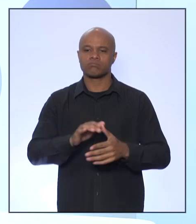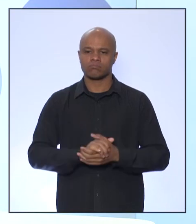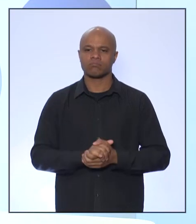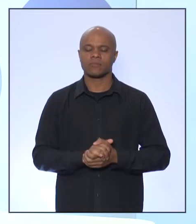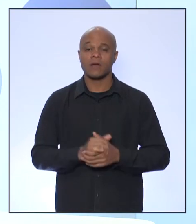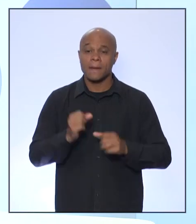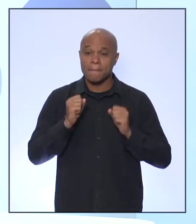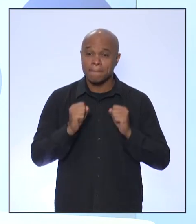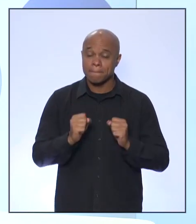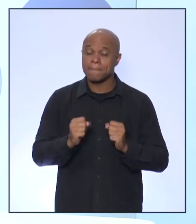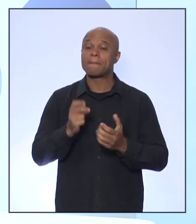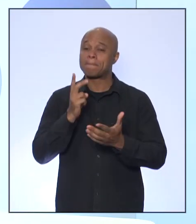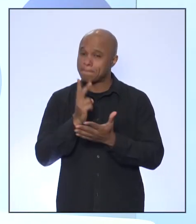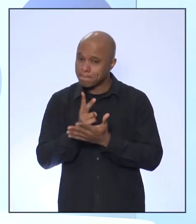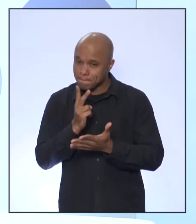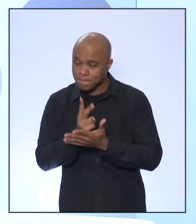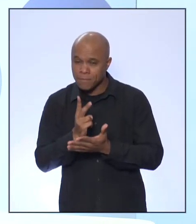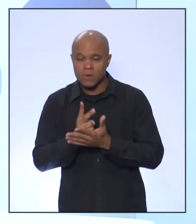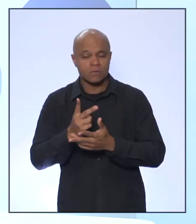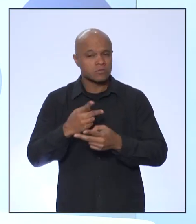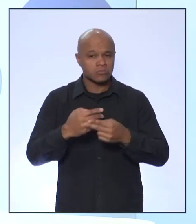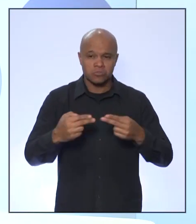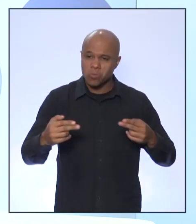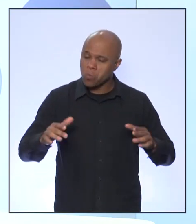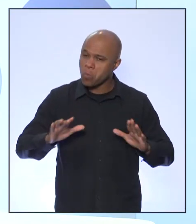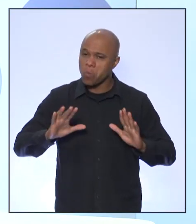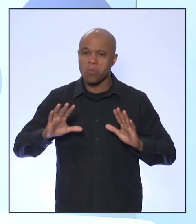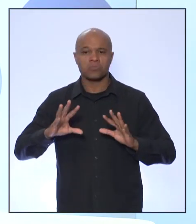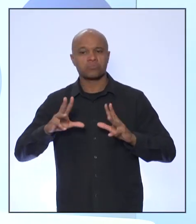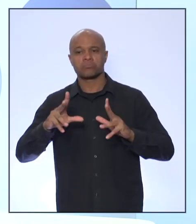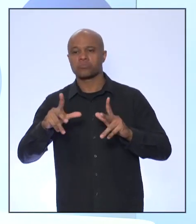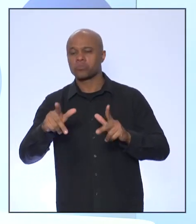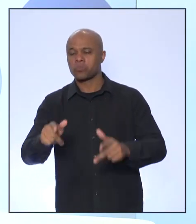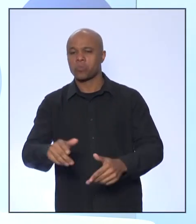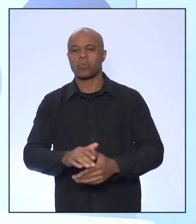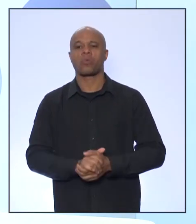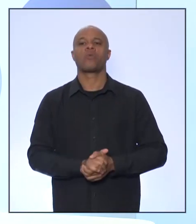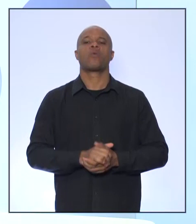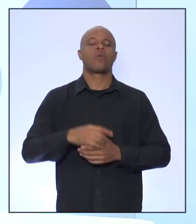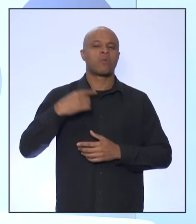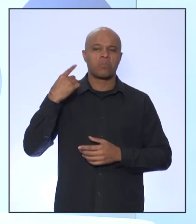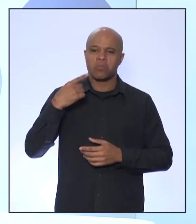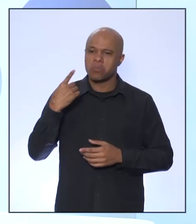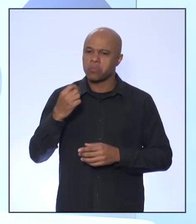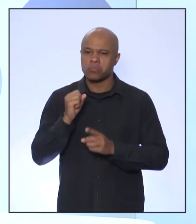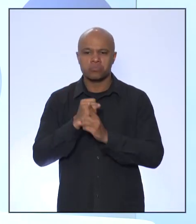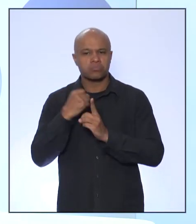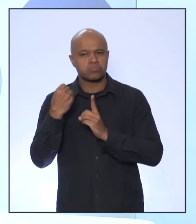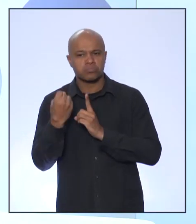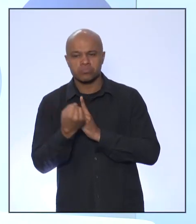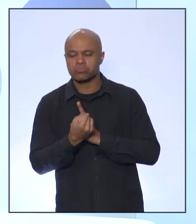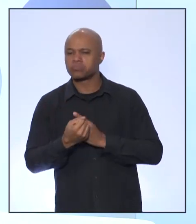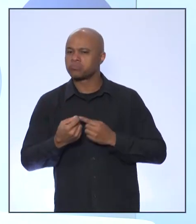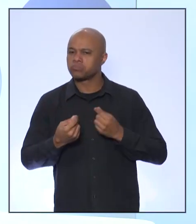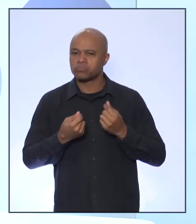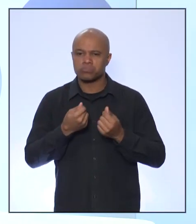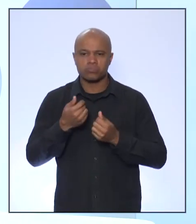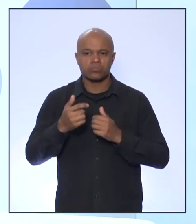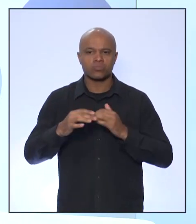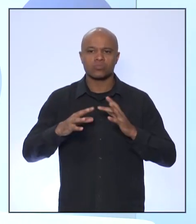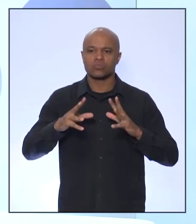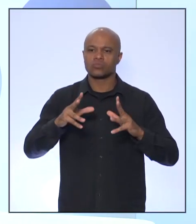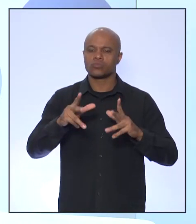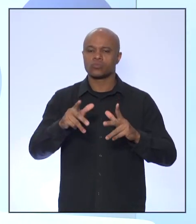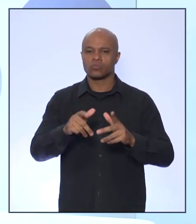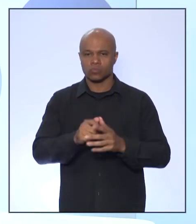as mesmas condições de acesso, as mesmas condições políticas, sociais, econômicas. Isso